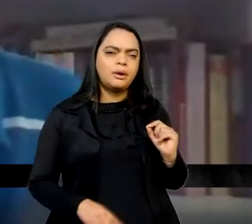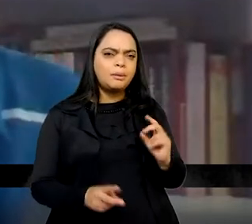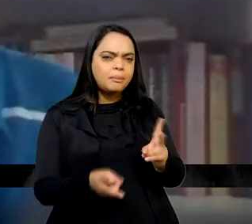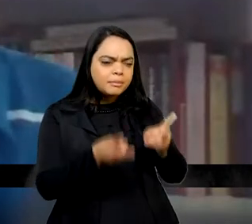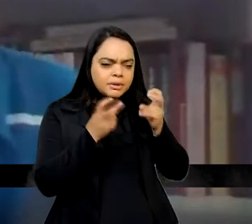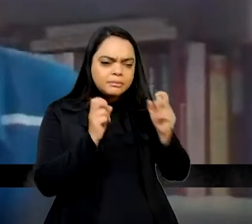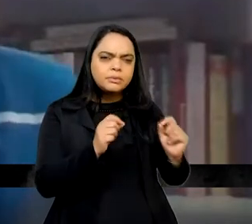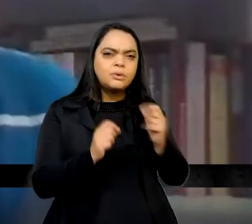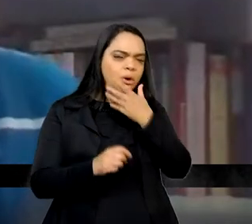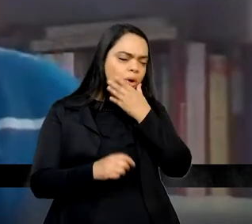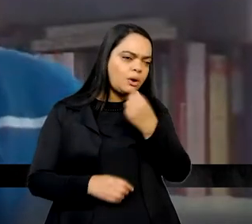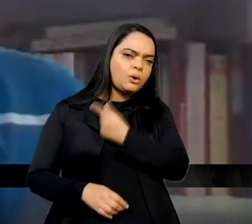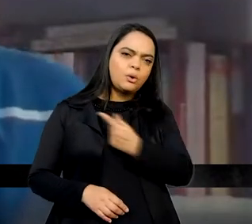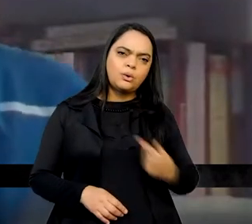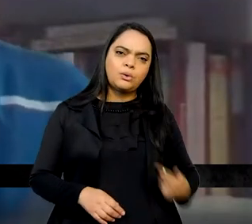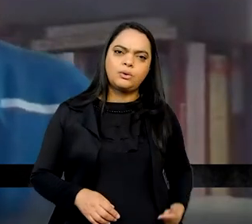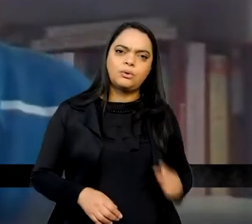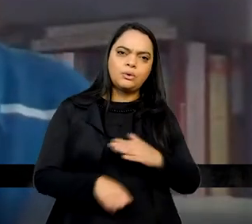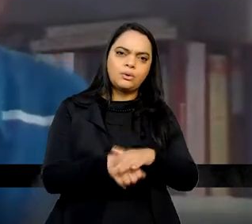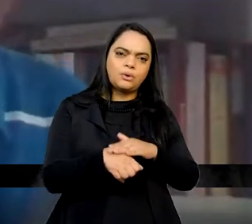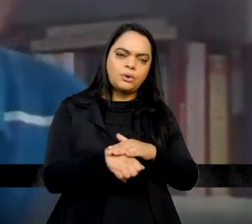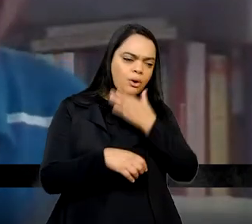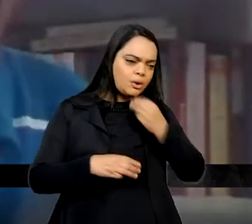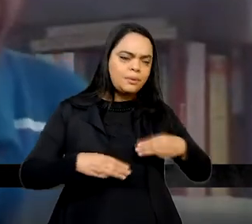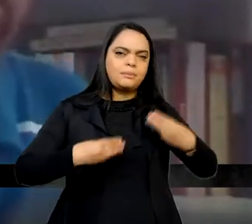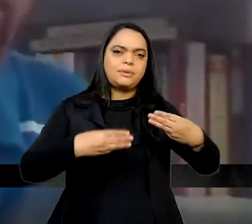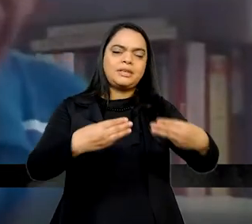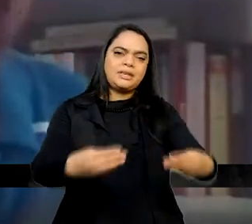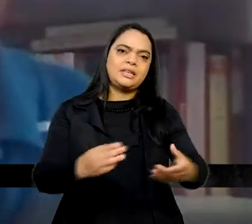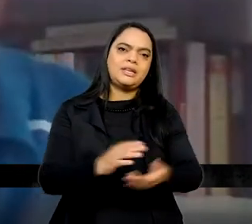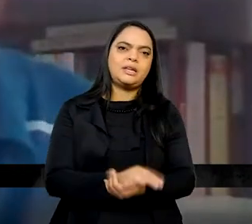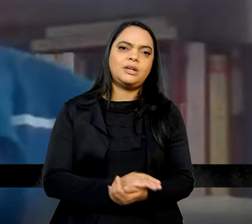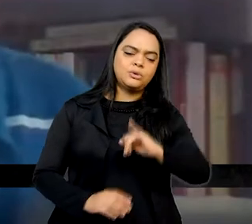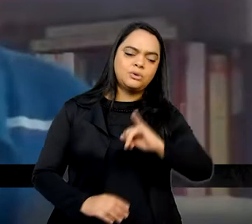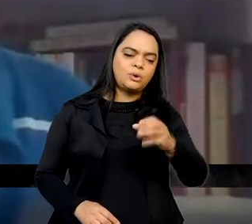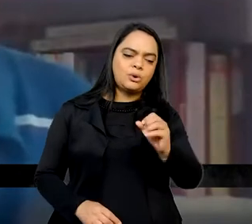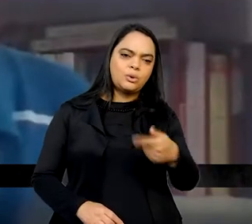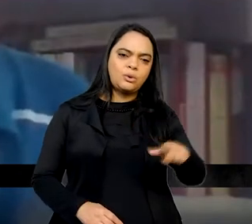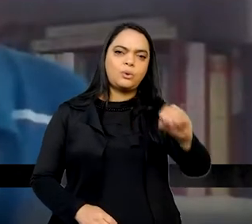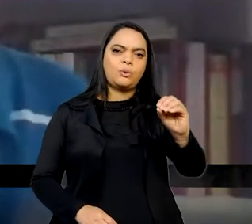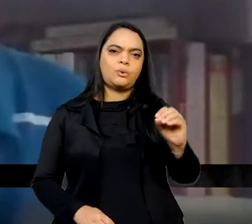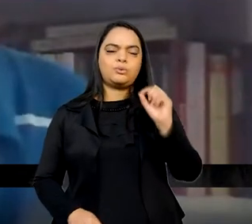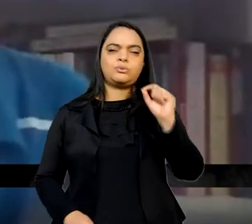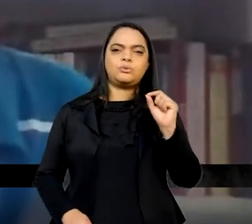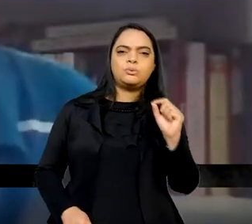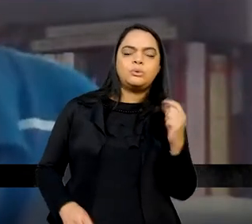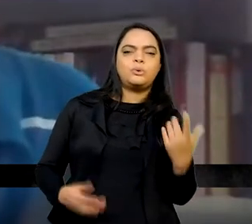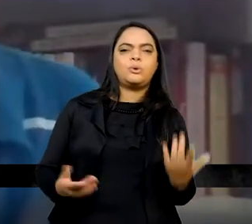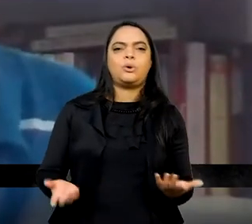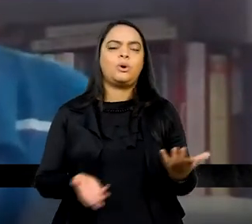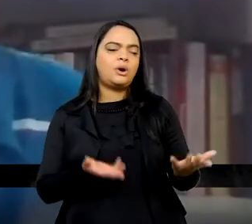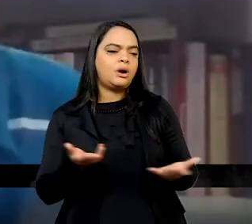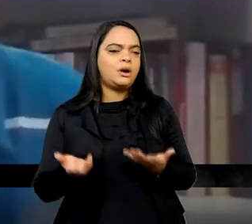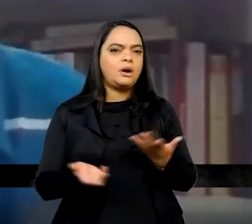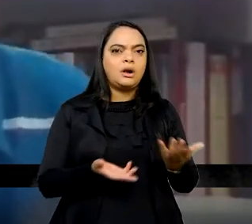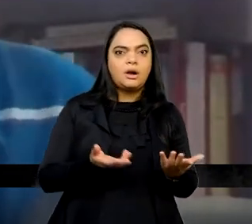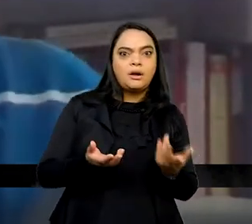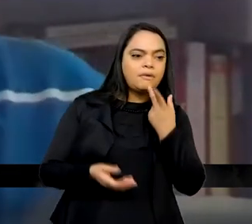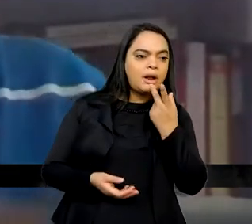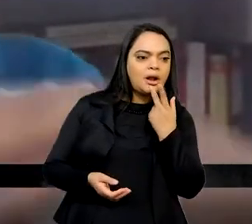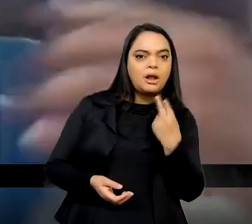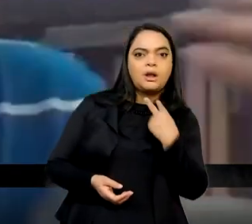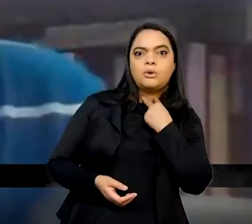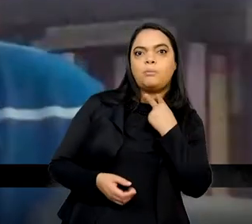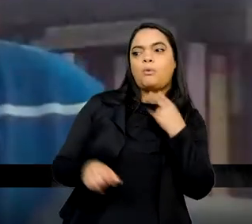conversava com o ministro Tomás Villanova, com o Dom João, querendo reprimir as vozes que partiam da rua, mas não podia fazer isso, porque